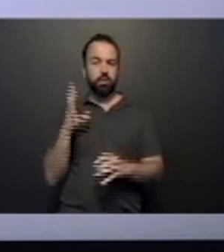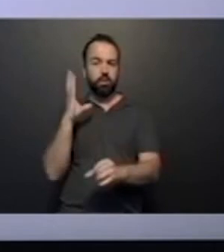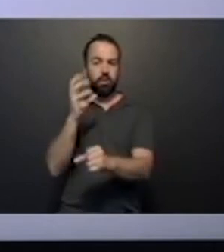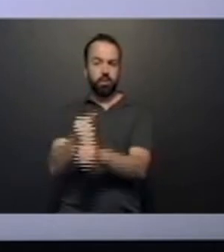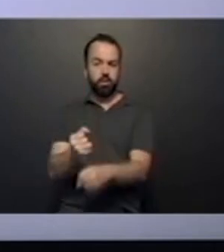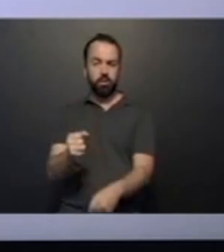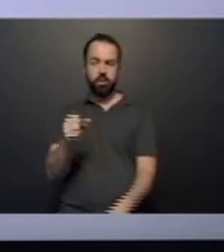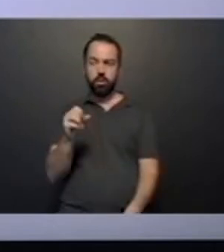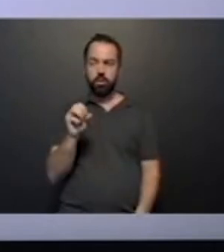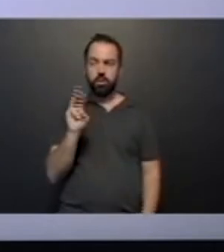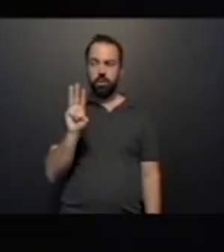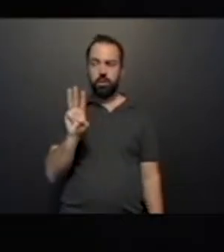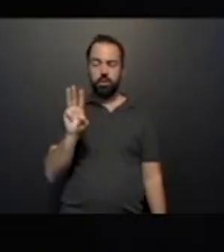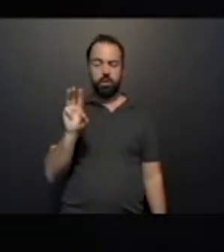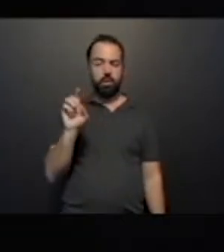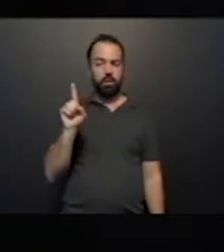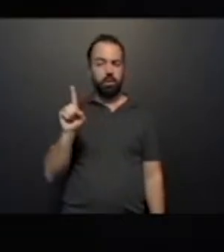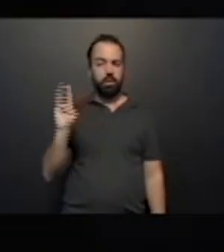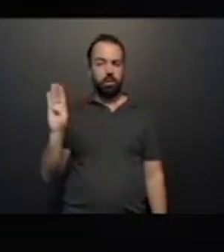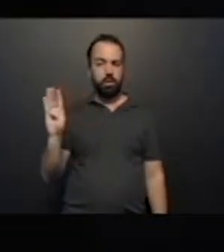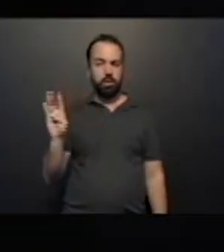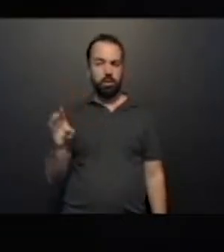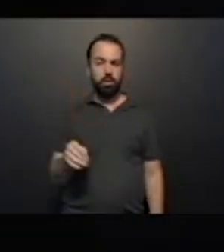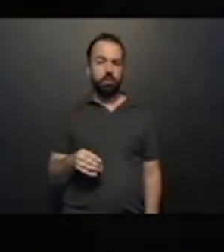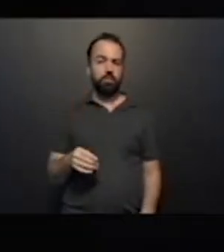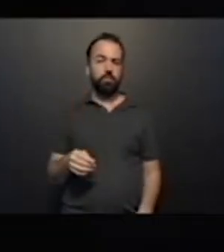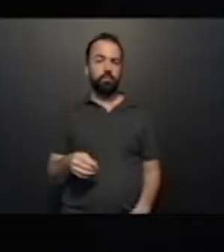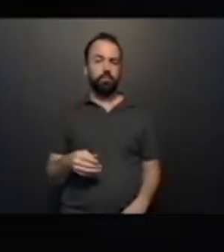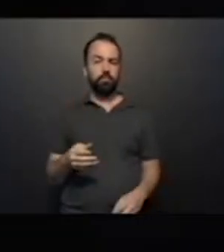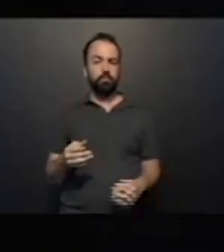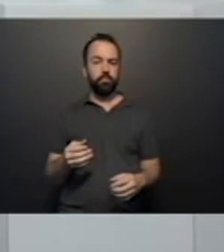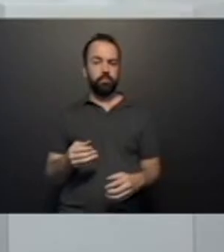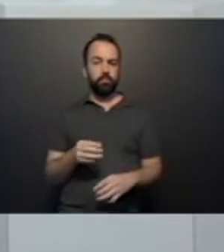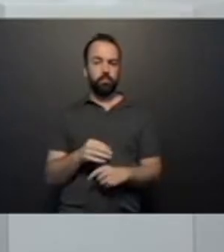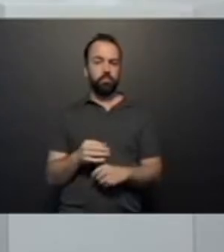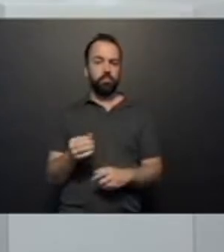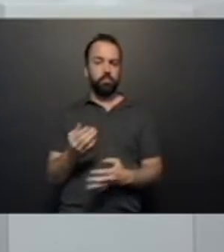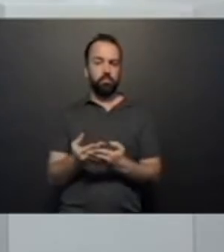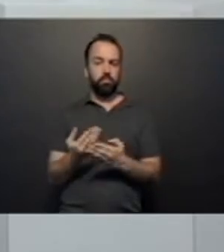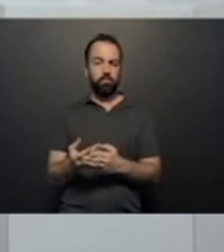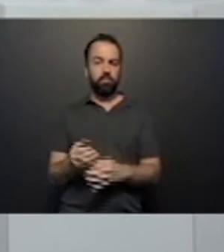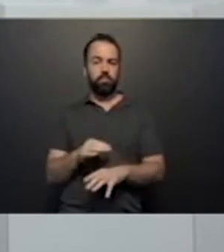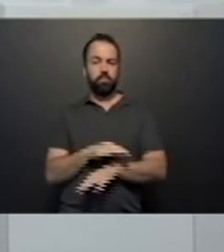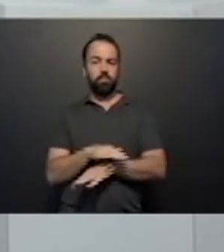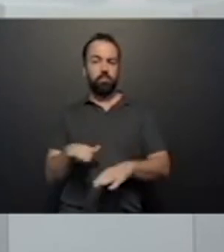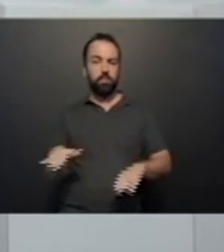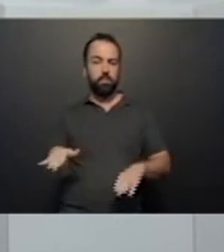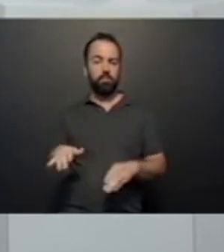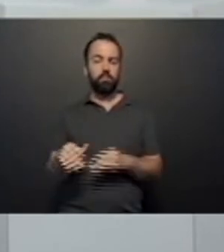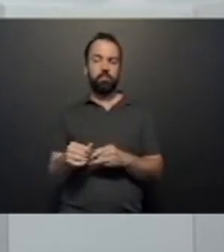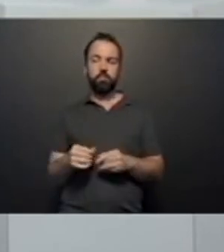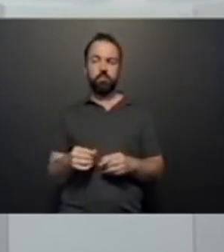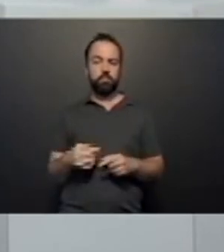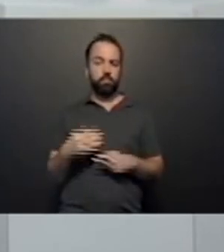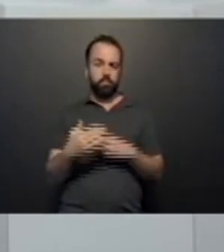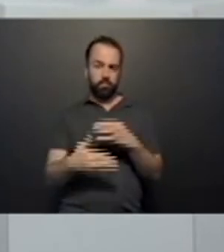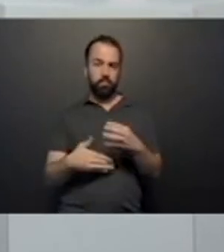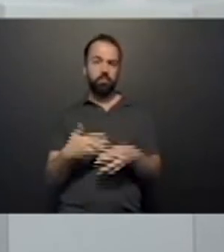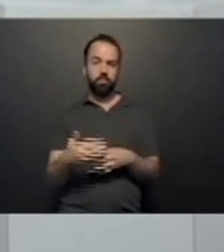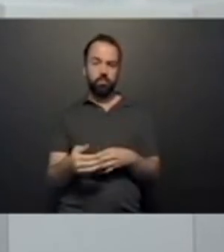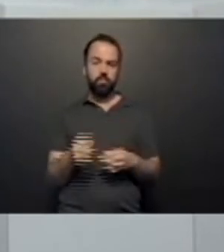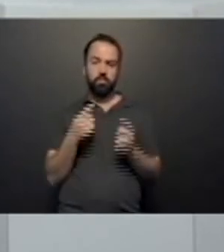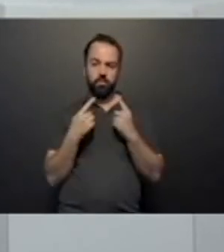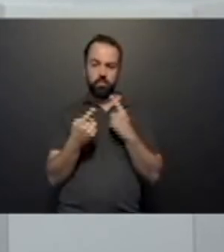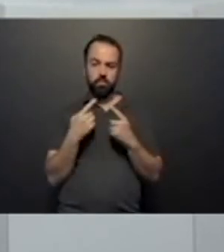em casa olá pessoal a aula de hoje foi essa na próxima aula nossas